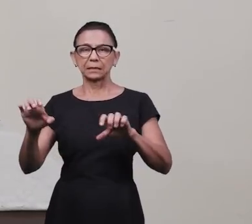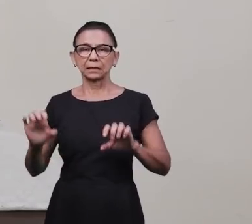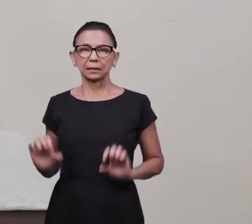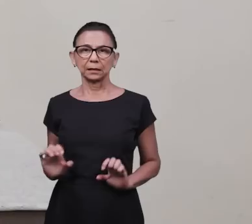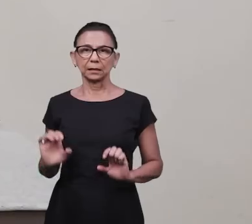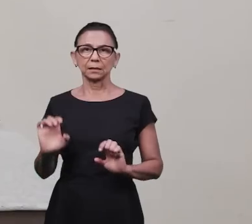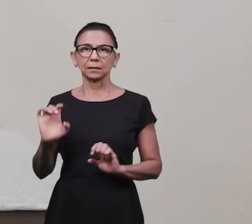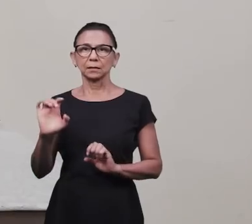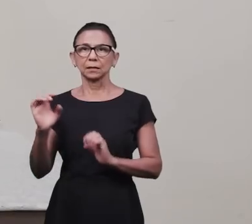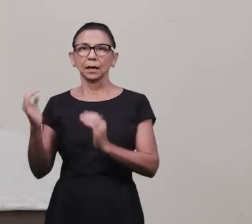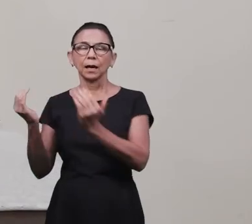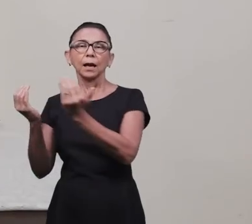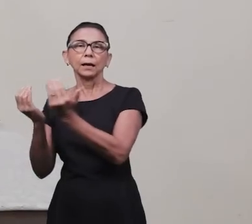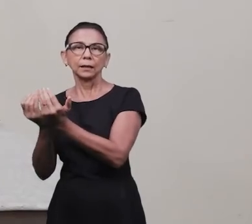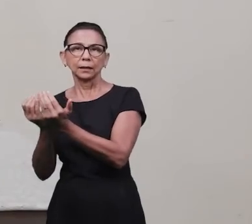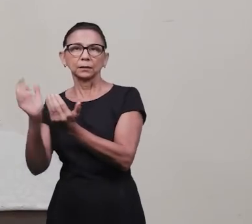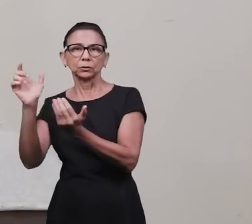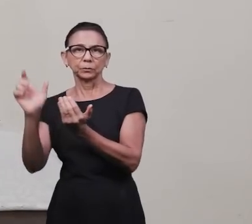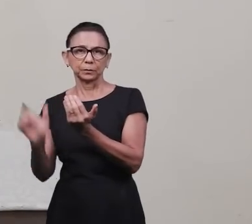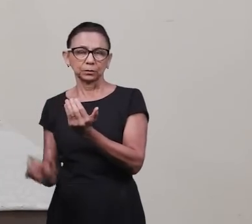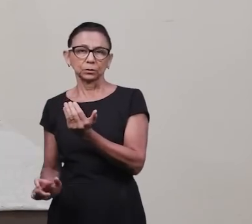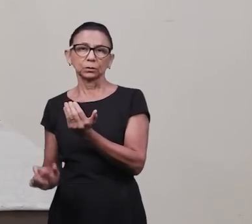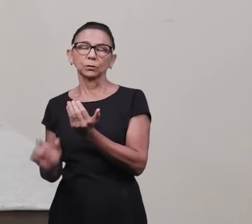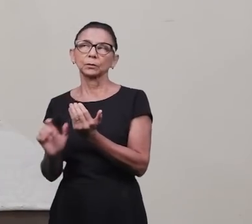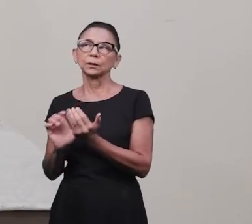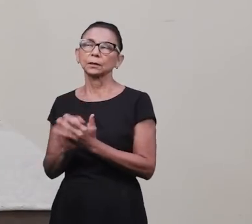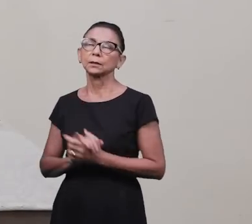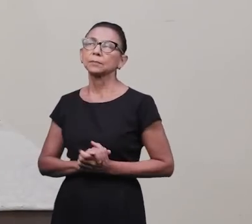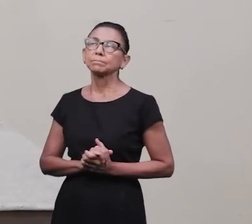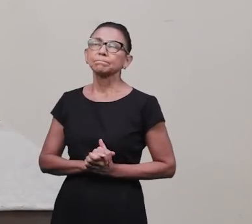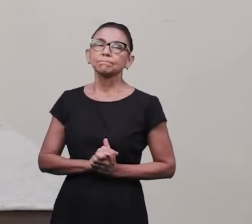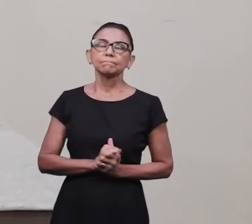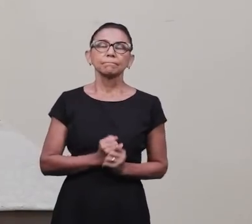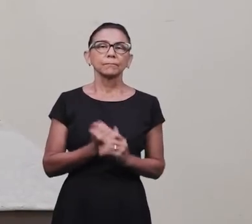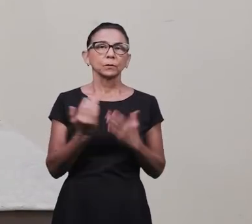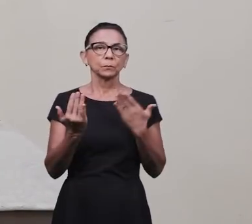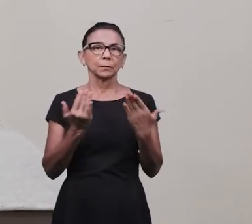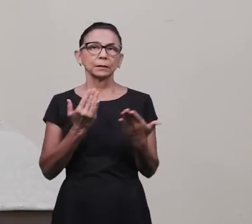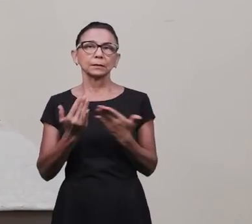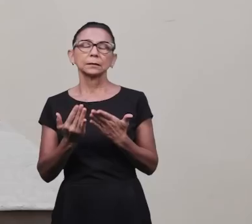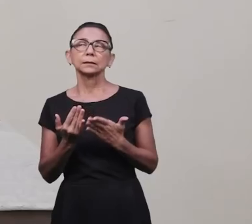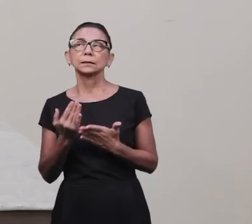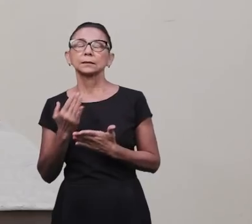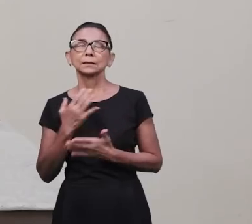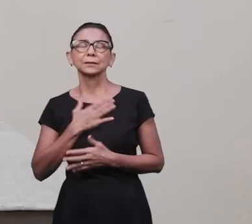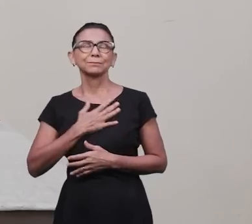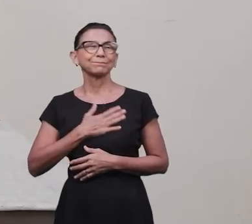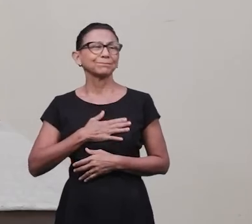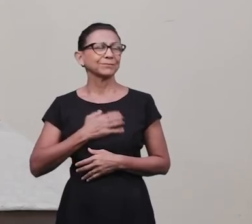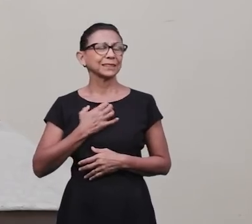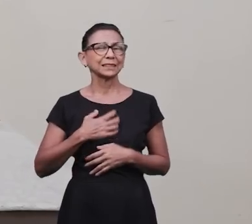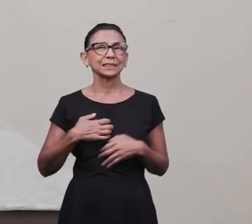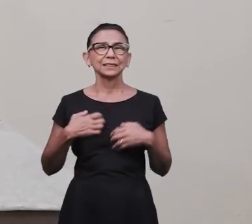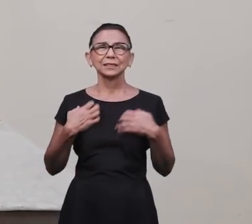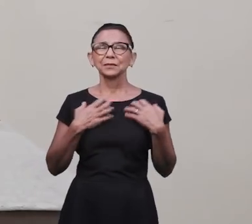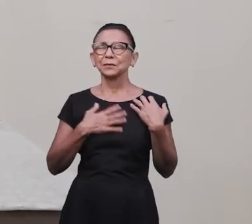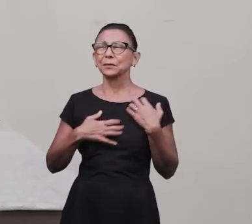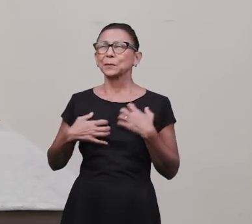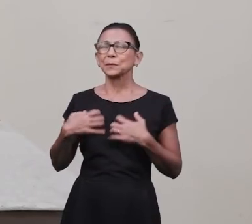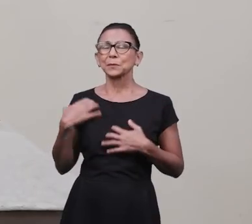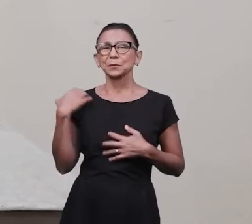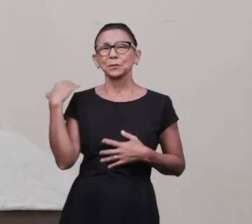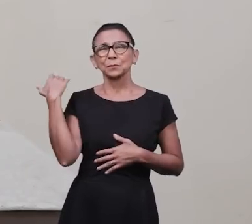crente. Quando ele vê aquela situação, às vezes a pessoa fica na sua aflição e ele começa, às vezes, a